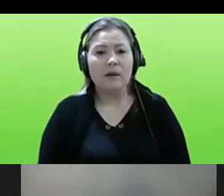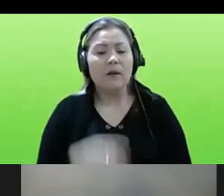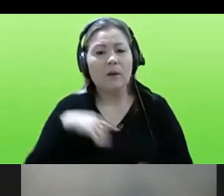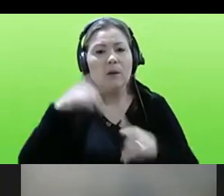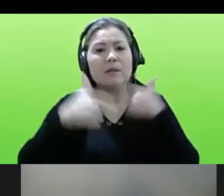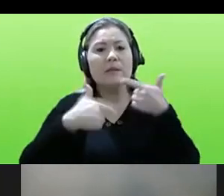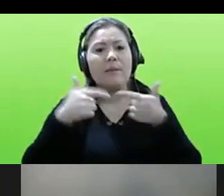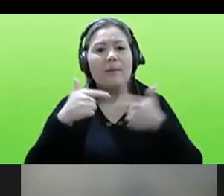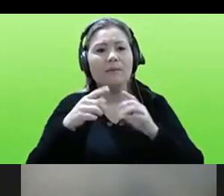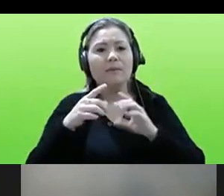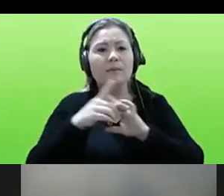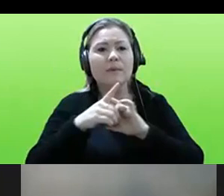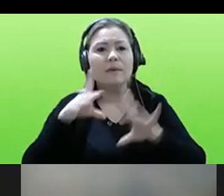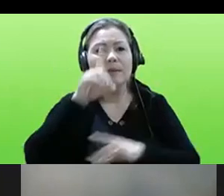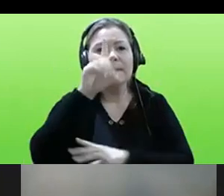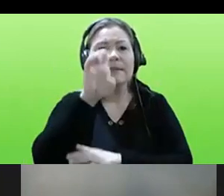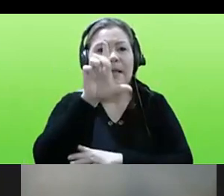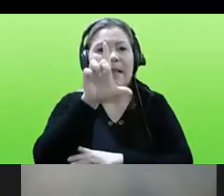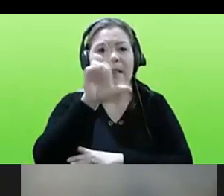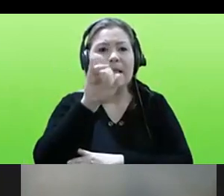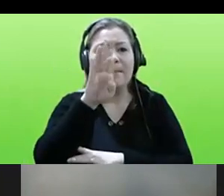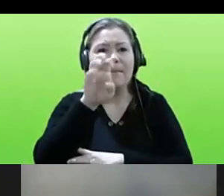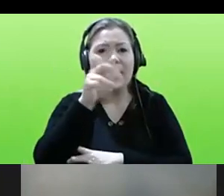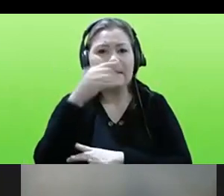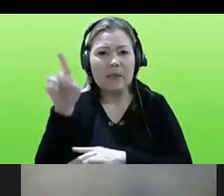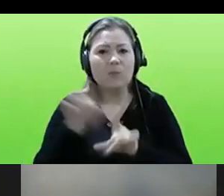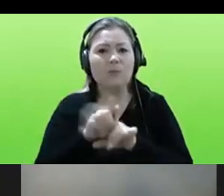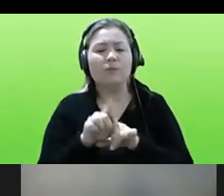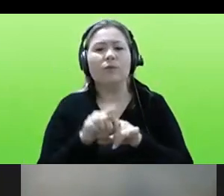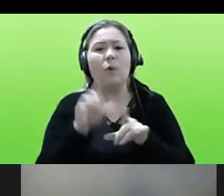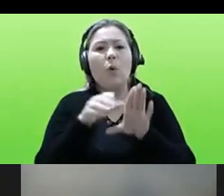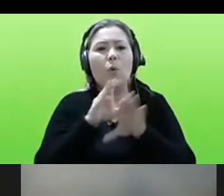trabalho deliberação nos conselhos municipais de políticas públicas.